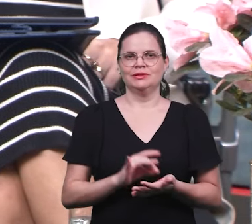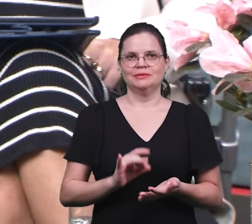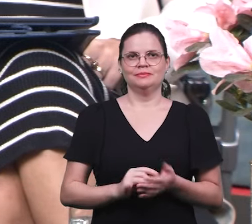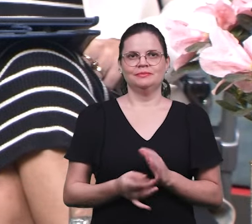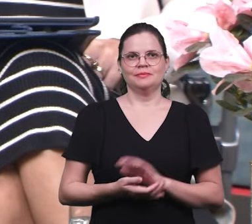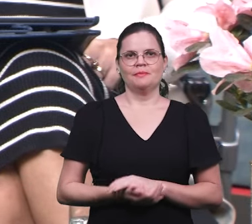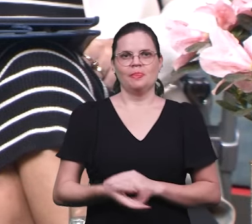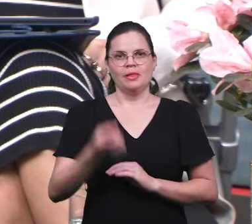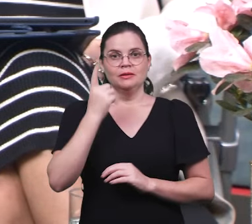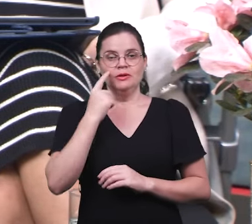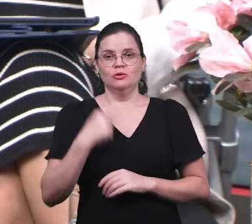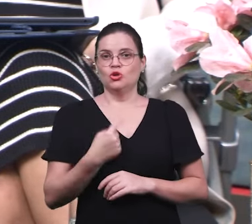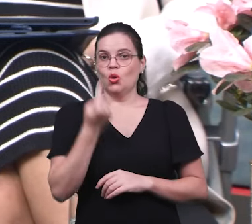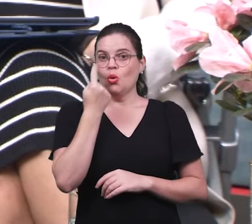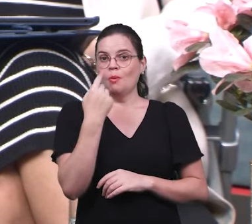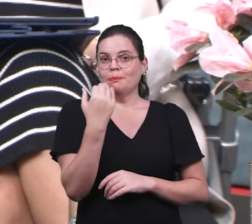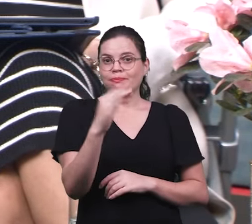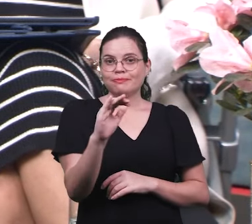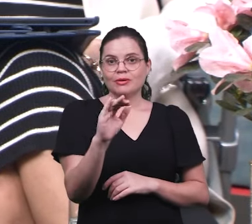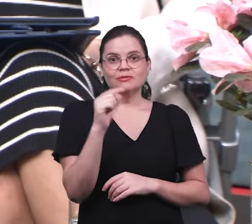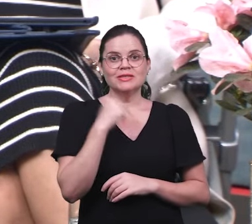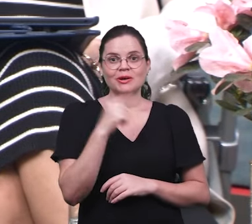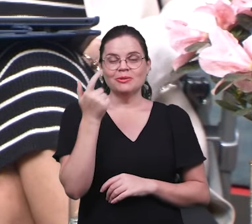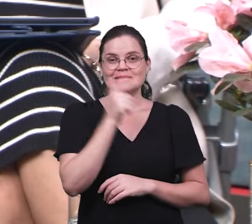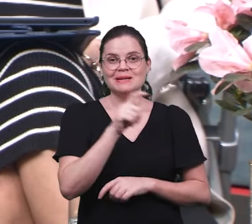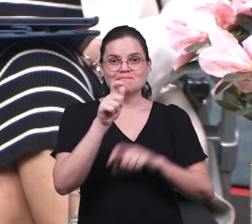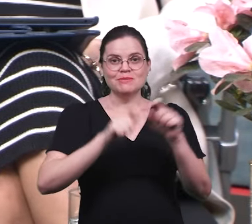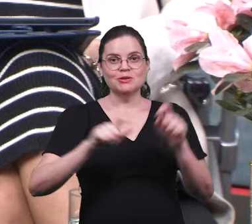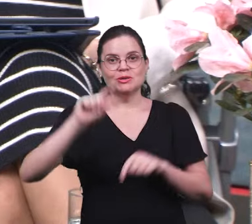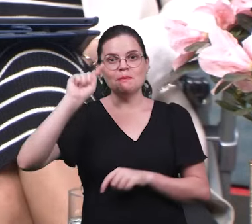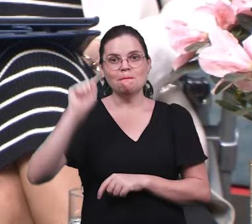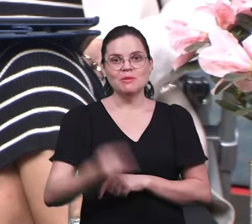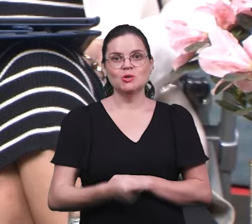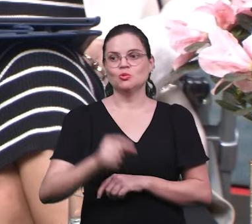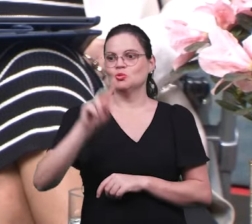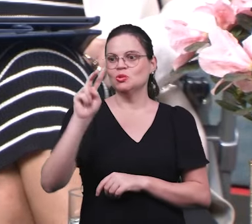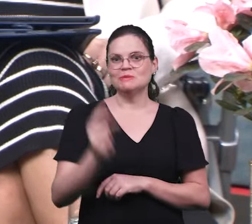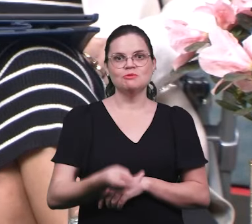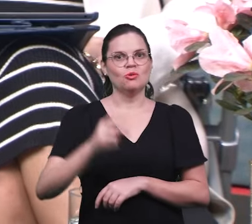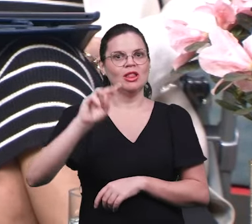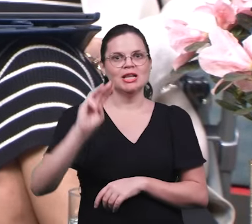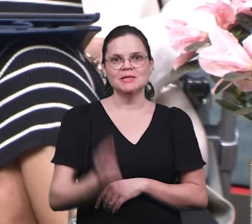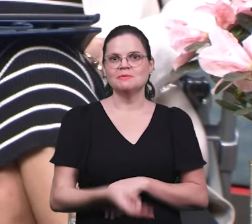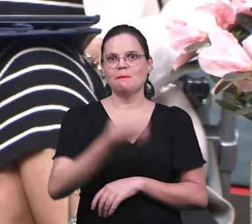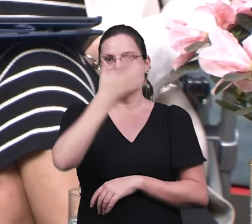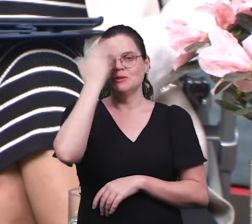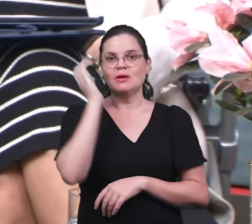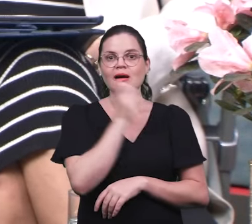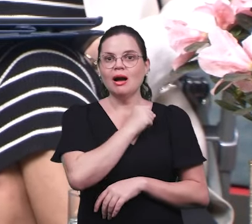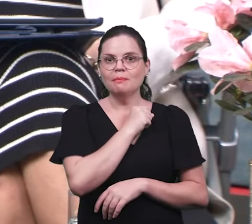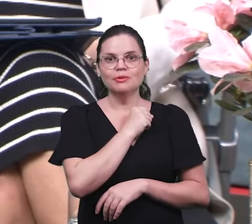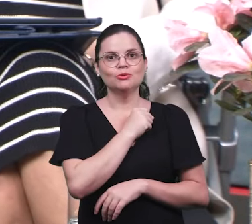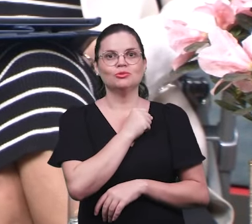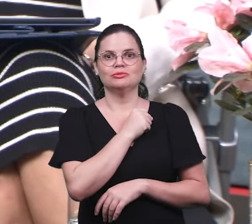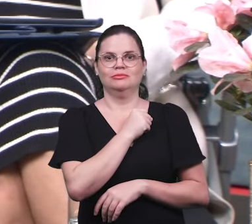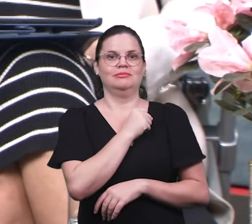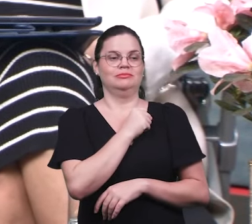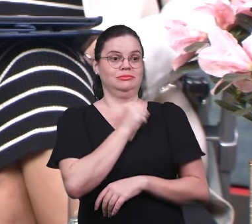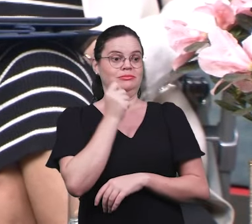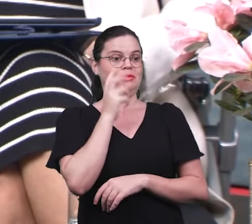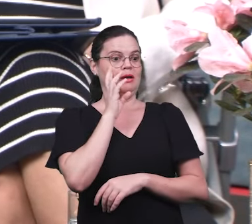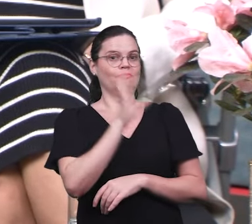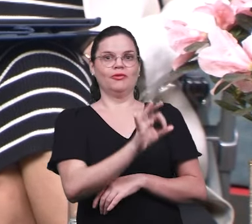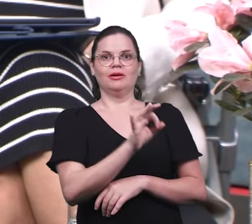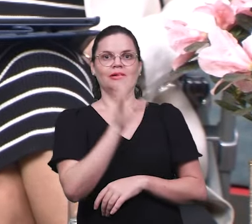uma postagenzinha, às vezes você vai alcançar milhares de pessoas e é Em uma pouco tempo. oportunidade de, em pouco tempo,